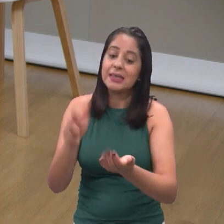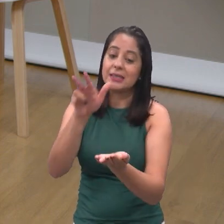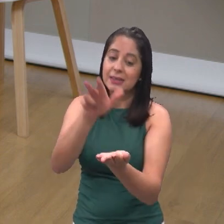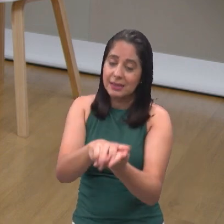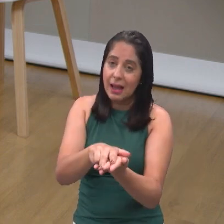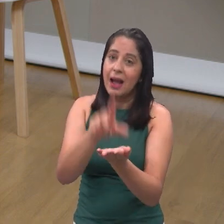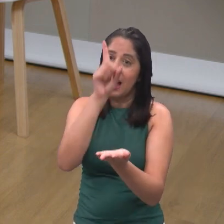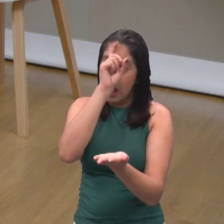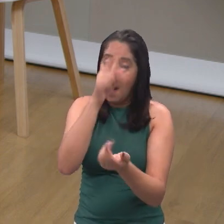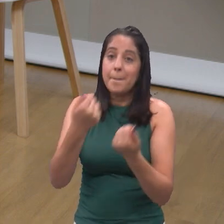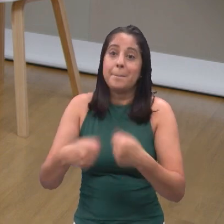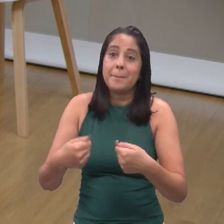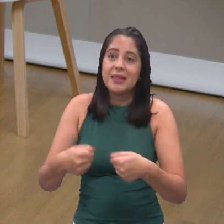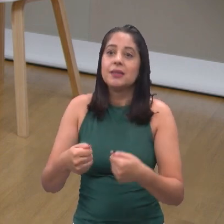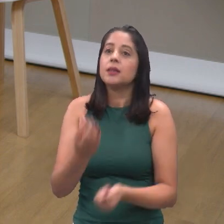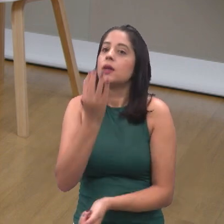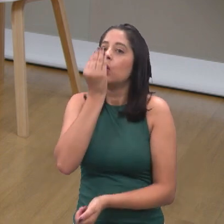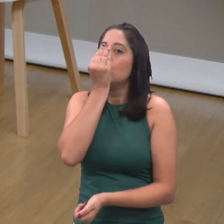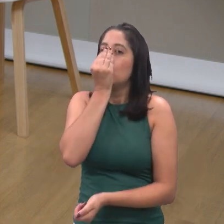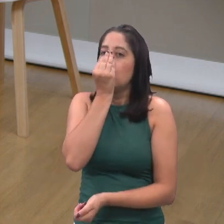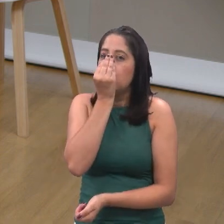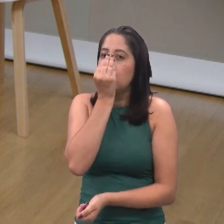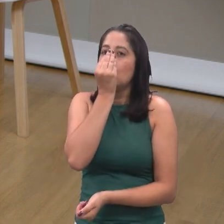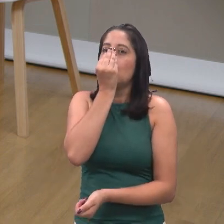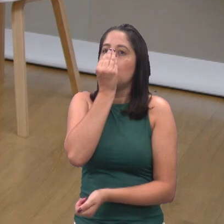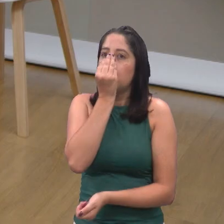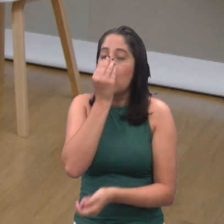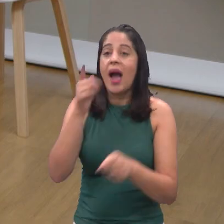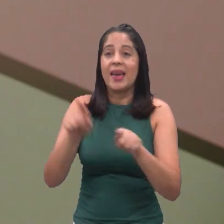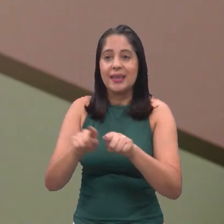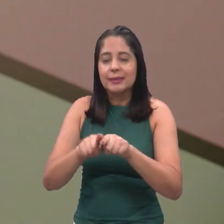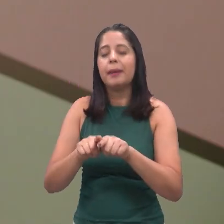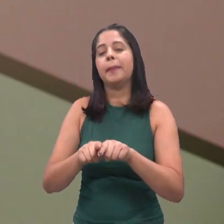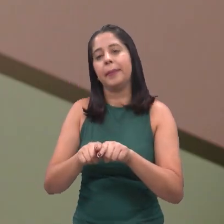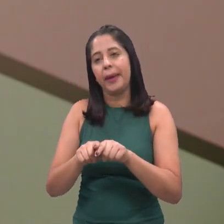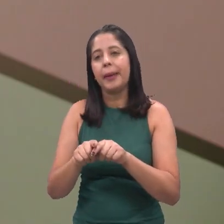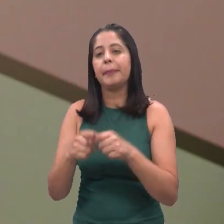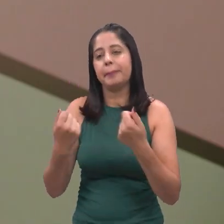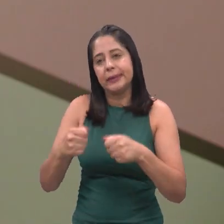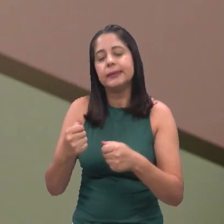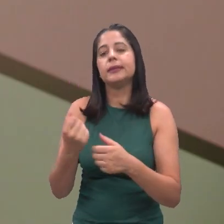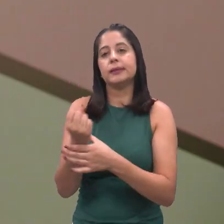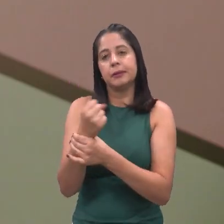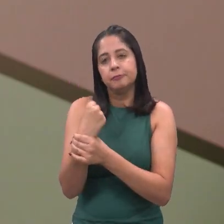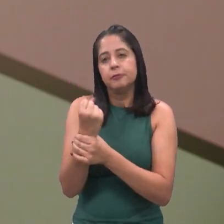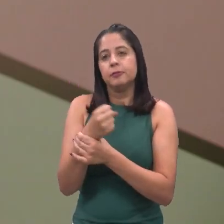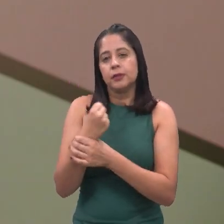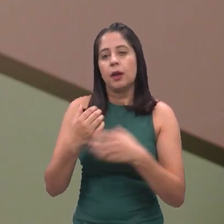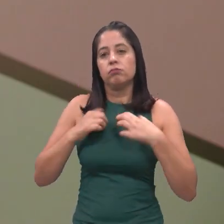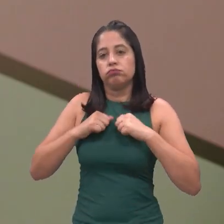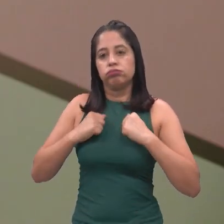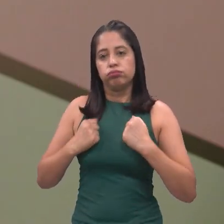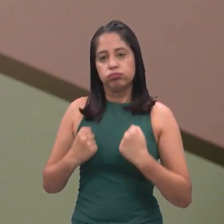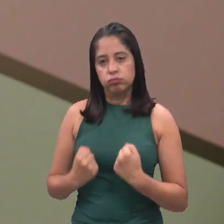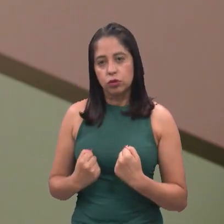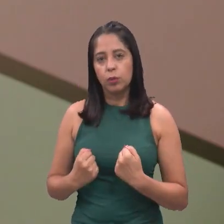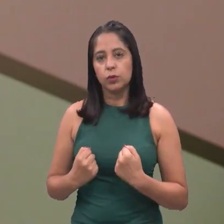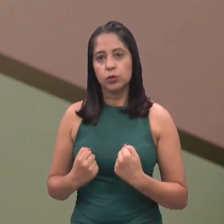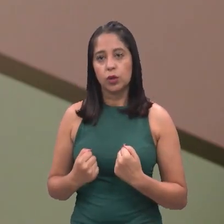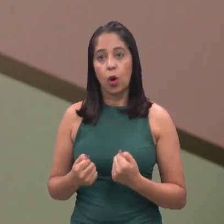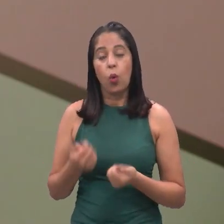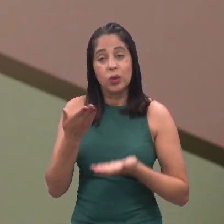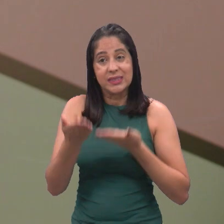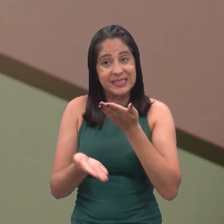de oxigênio, precisa de um suporte de fisioterapia, então geralmente a gente interna. O tratamento principal é antibiótico,